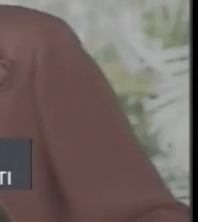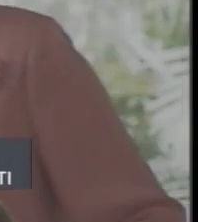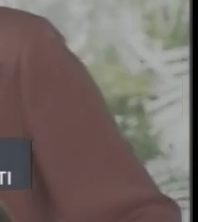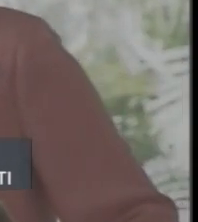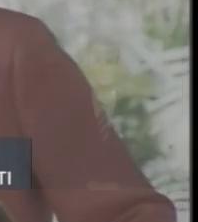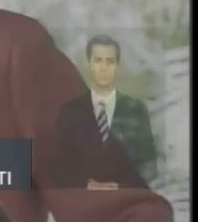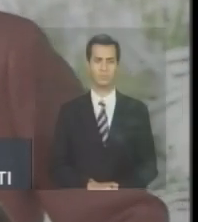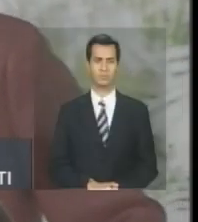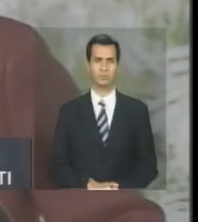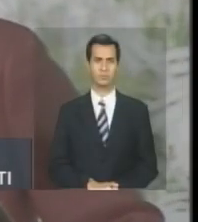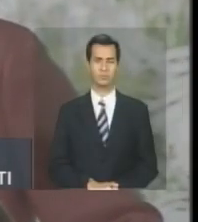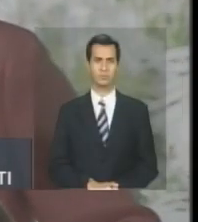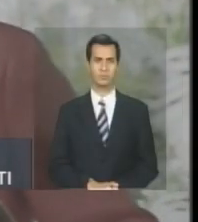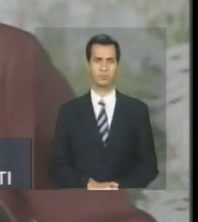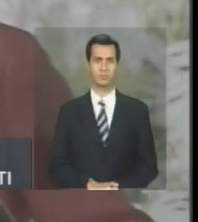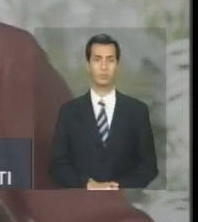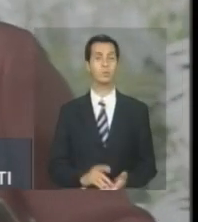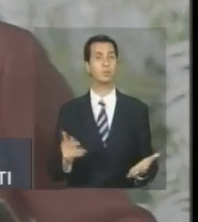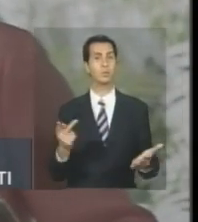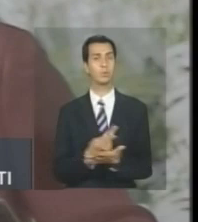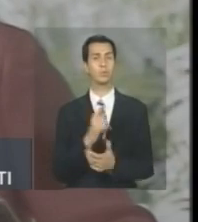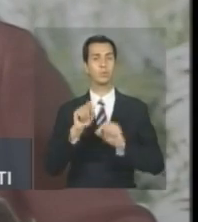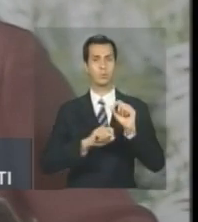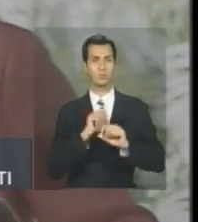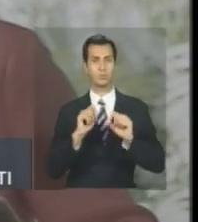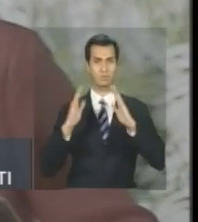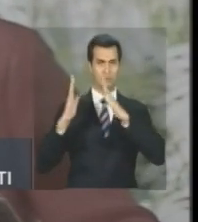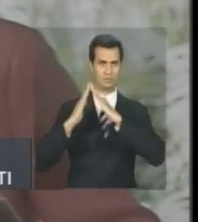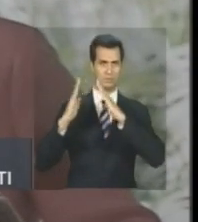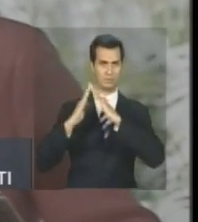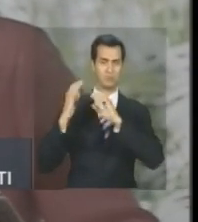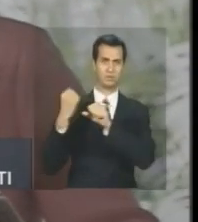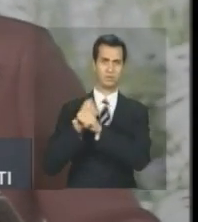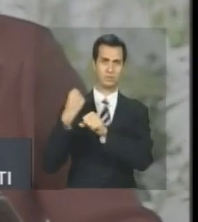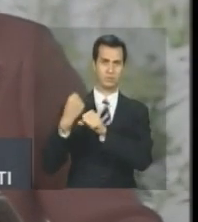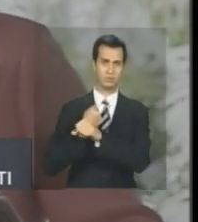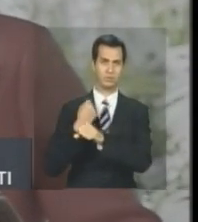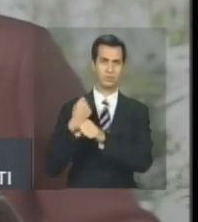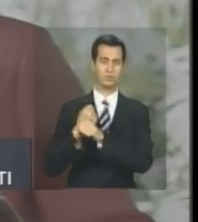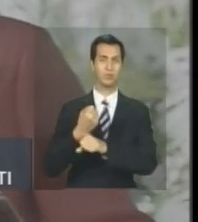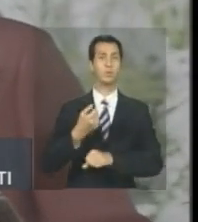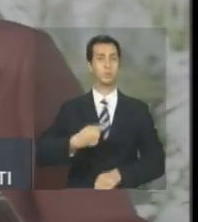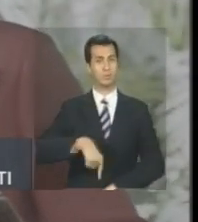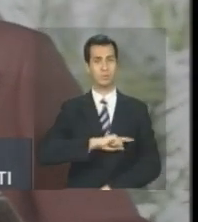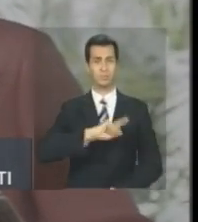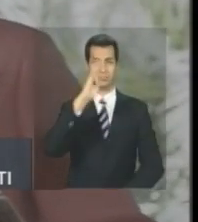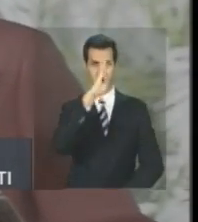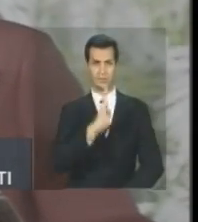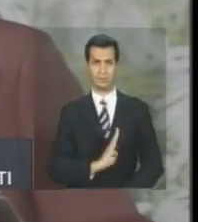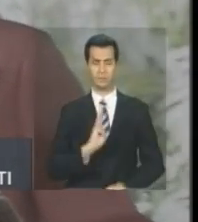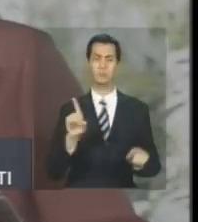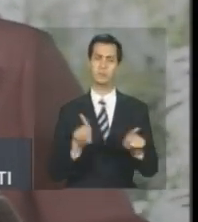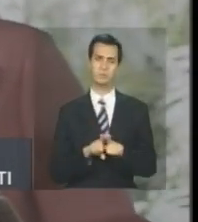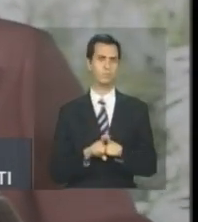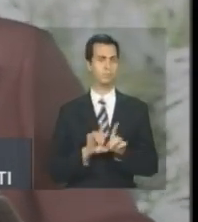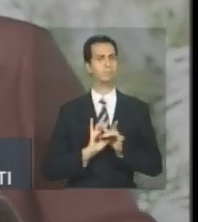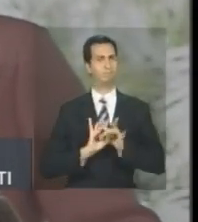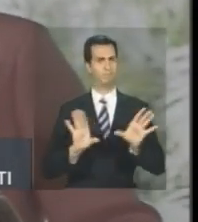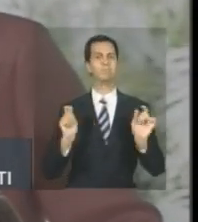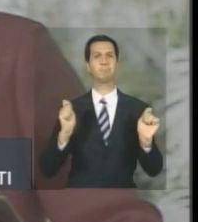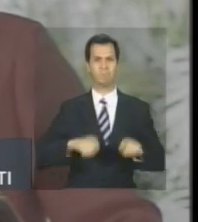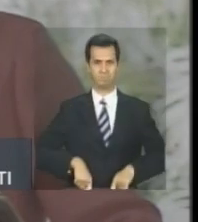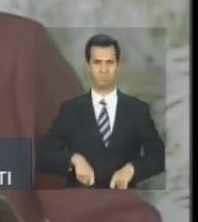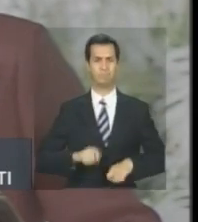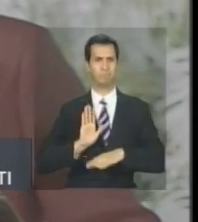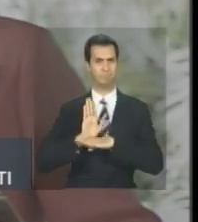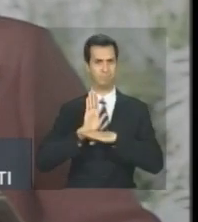que se refere à habitação, concernant aussi le logement, o Brasil também se dispõe, le Brésil se dispose